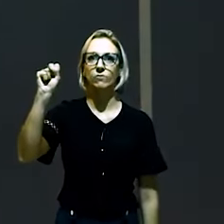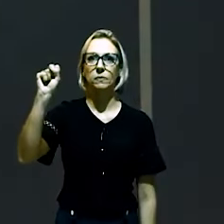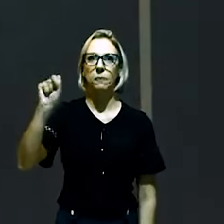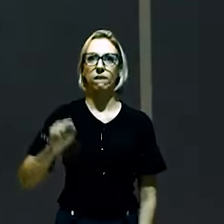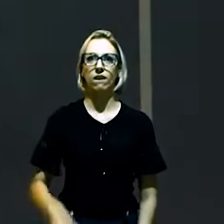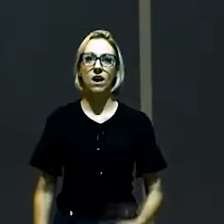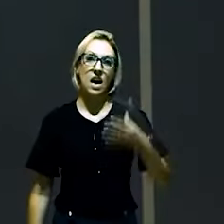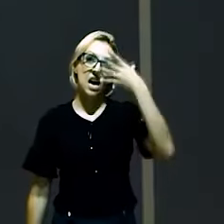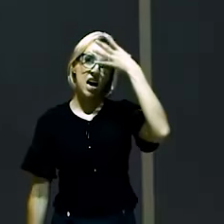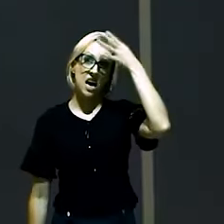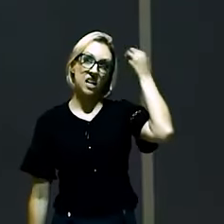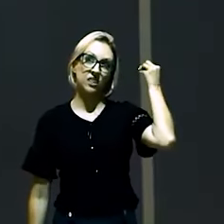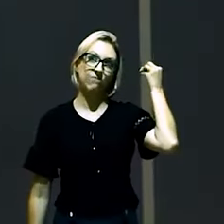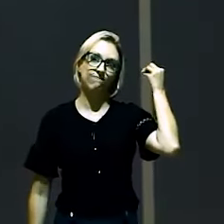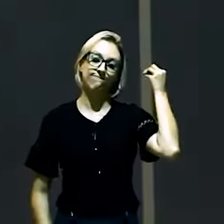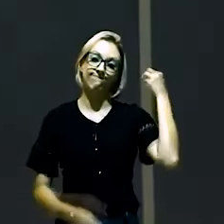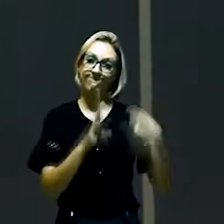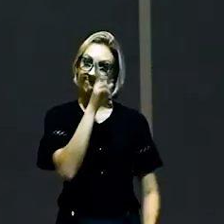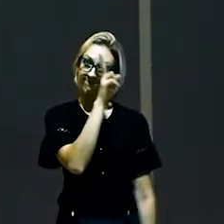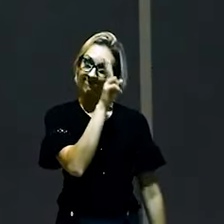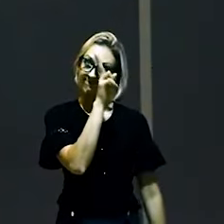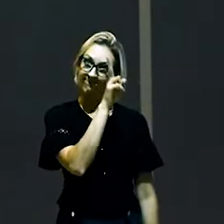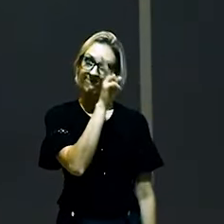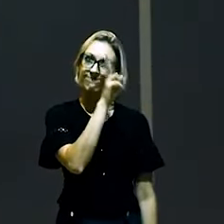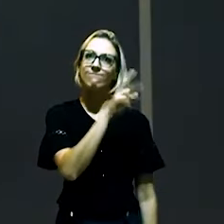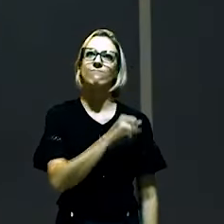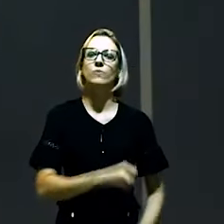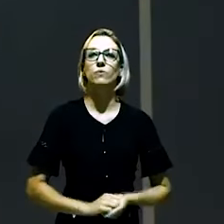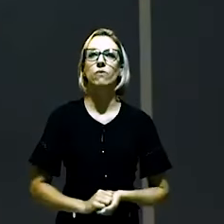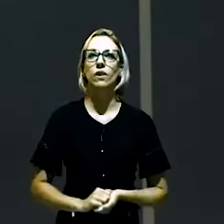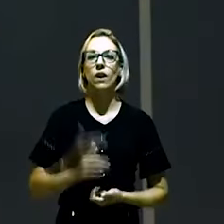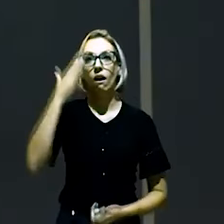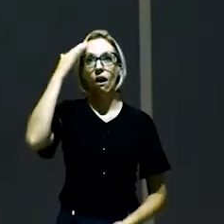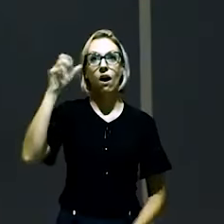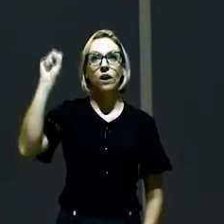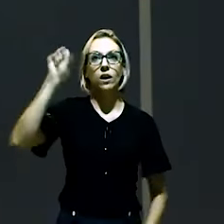Esquece de onde veio. Tudo bem que Salomão veio de um palácio já, foi burguês,